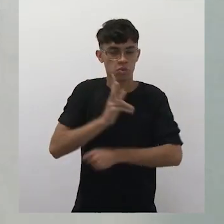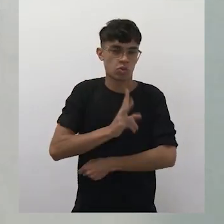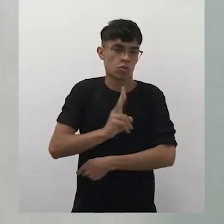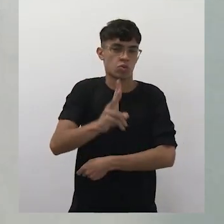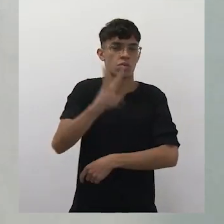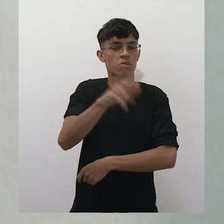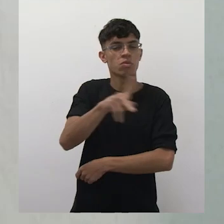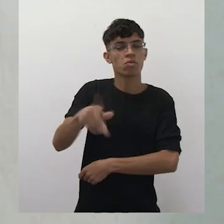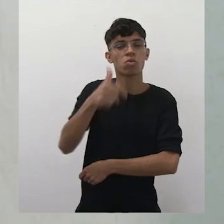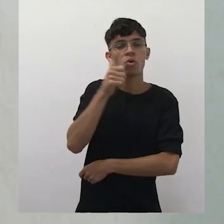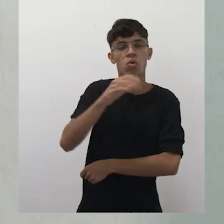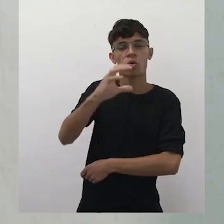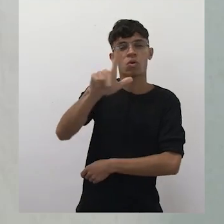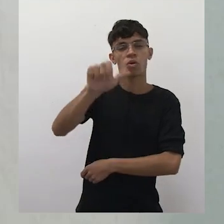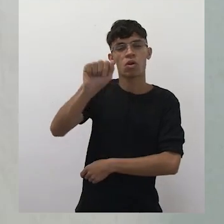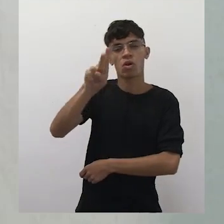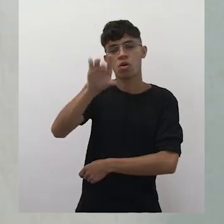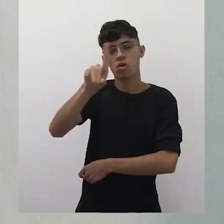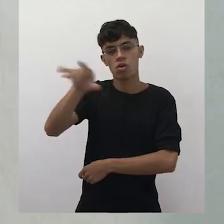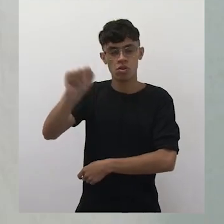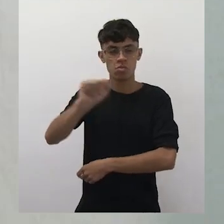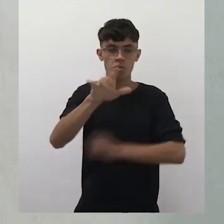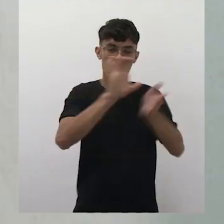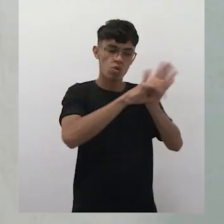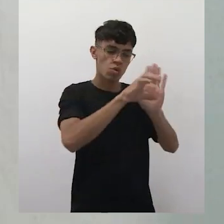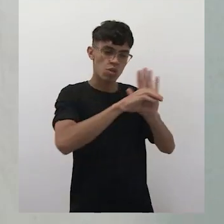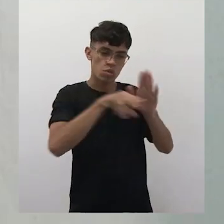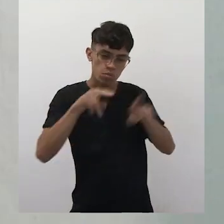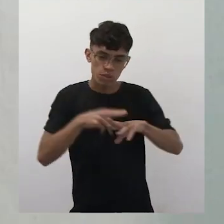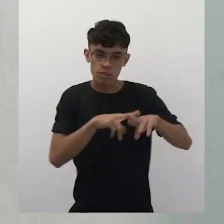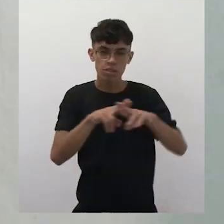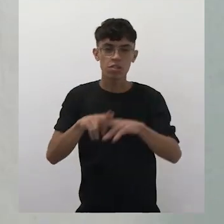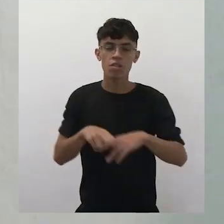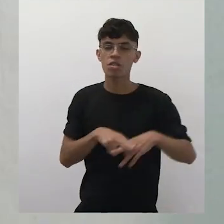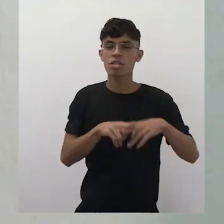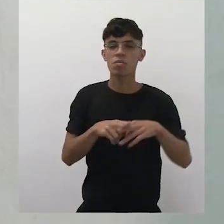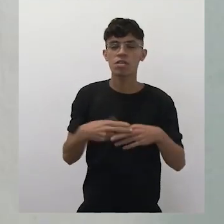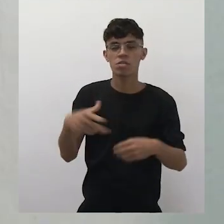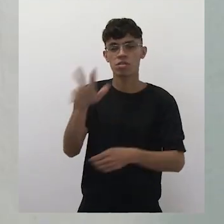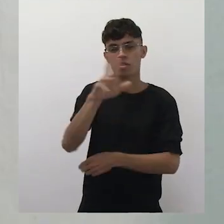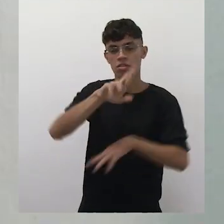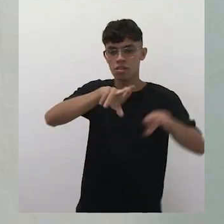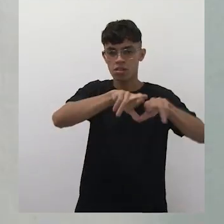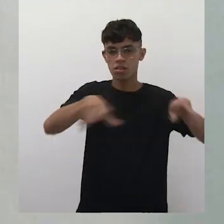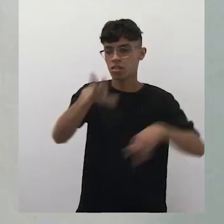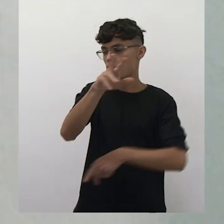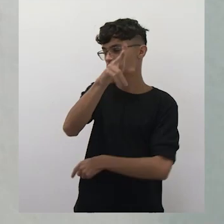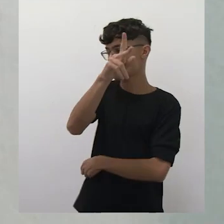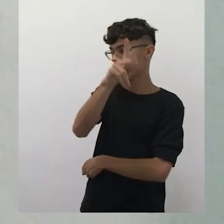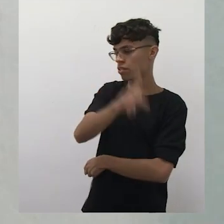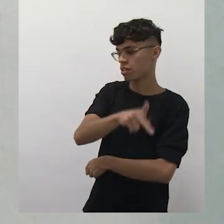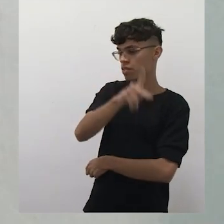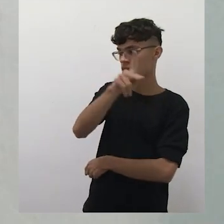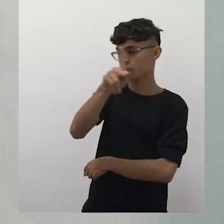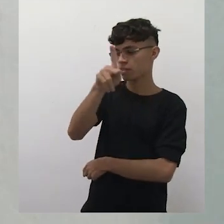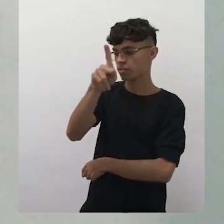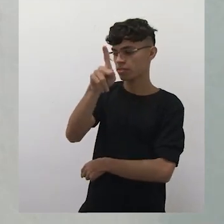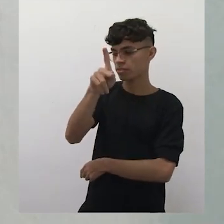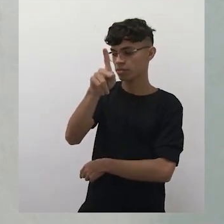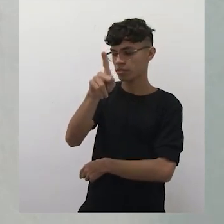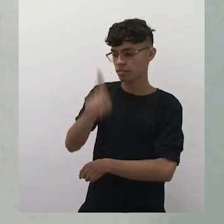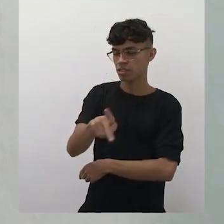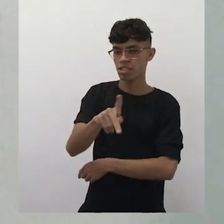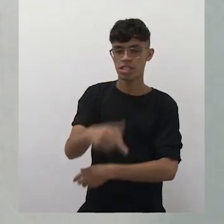Professora Cláudia Regina, revisão dos conceitos. Muitos professores aqui utilizam a estratégia da busca